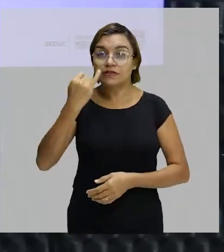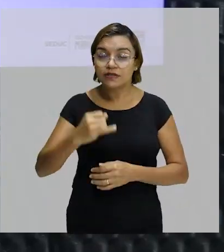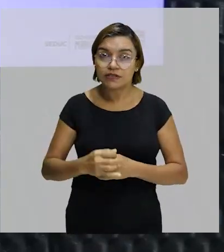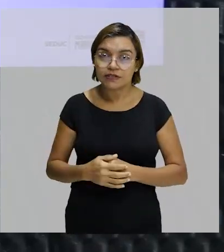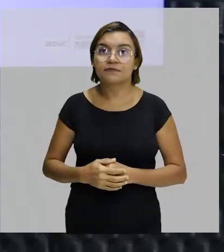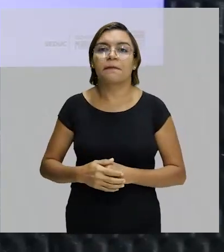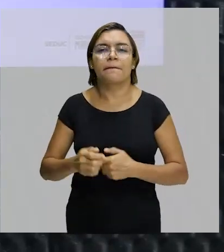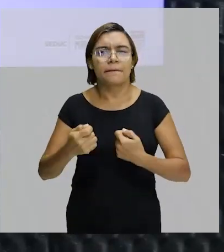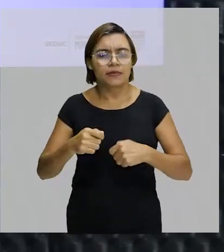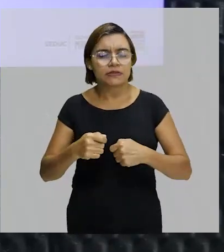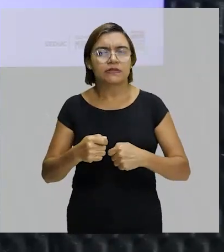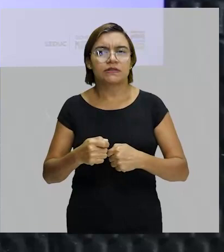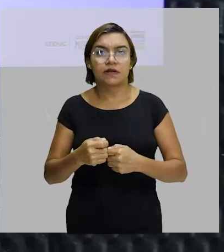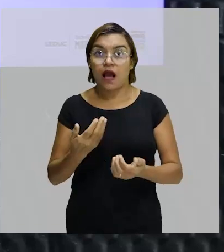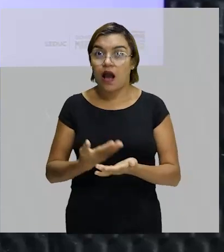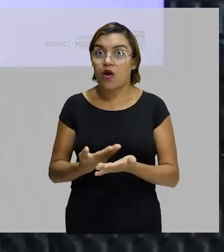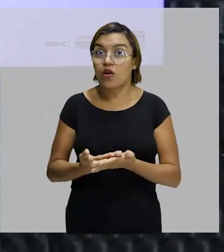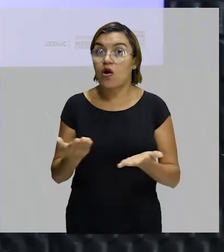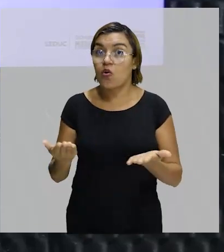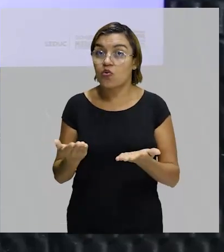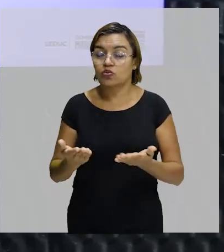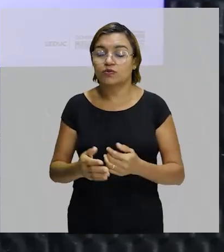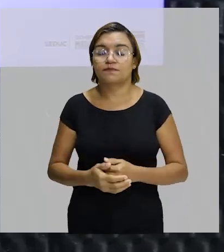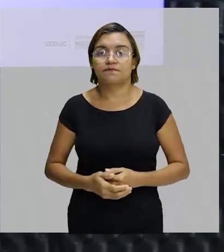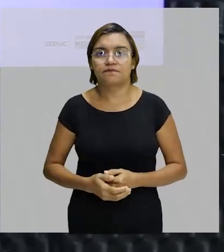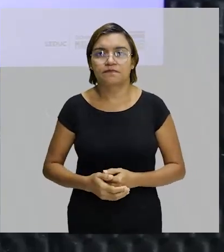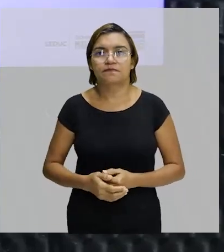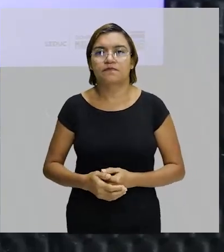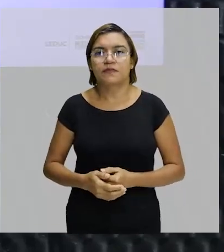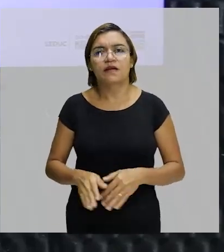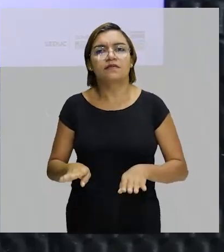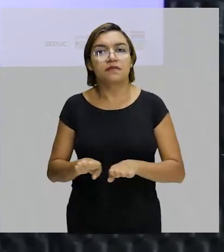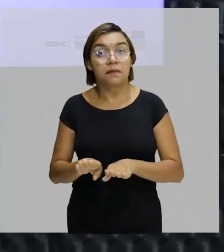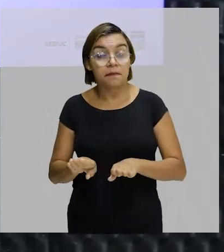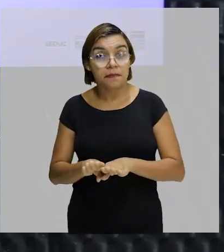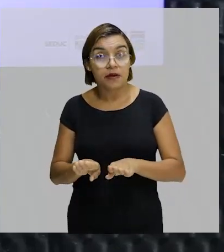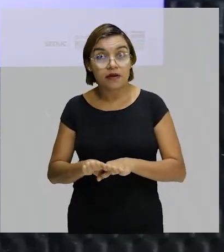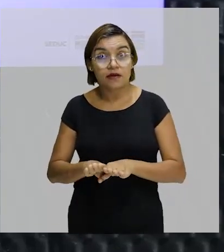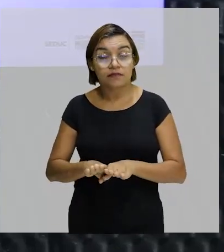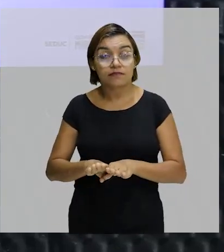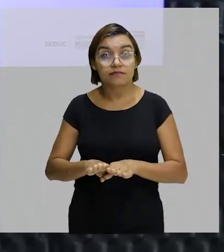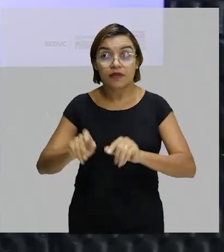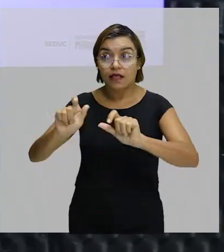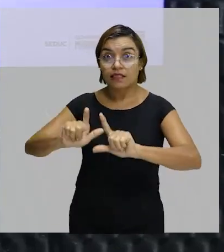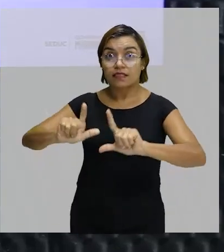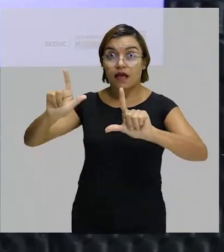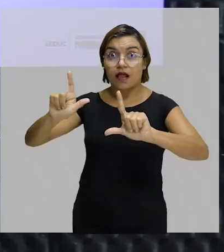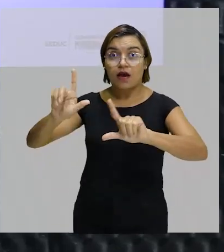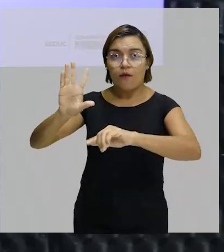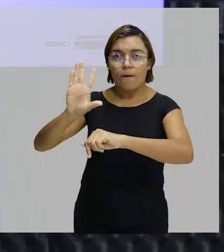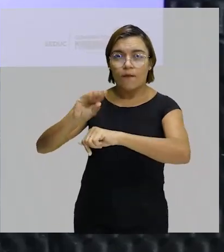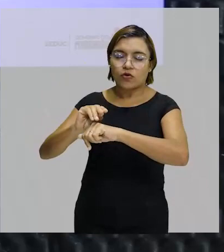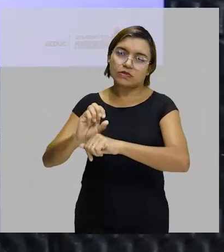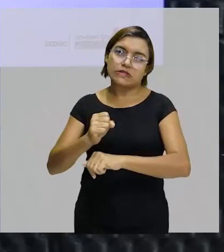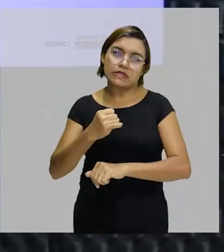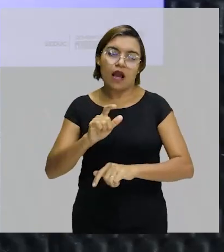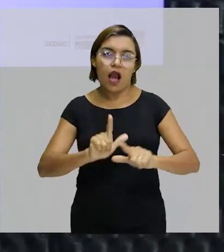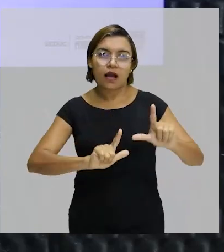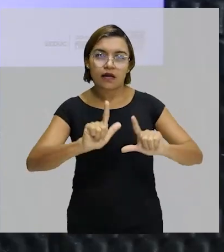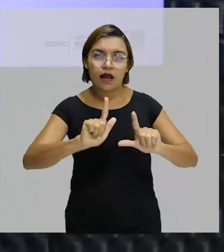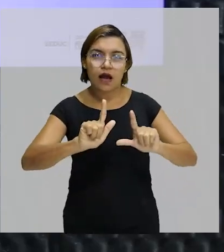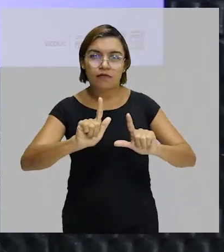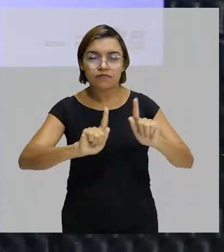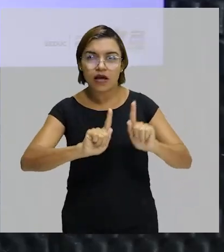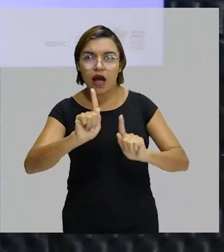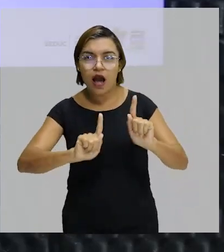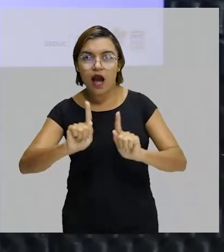muito na nossa aula de hoje, hein? E sempre que possível, você vai printar a tela. Aquele gráfico, aquela tabela, você